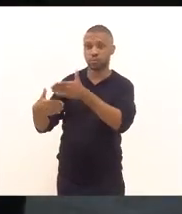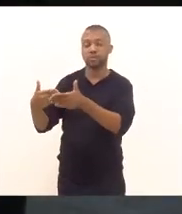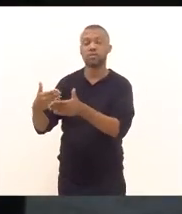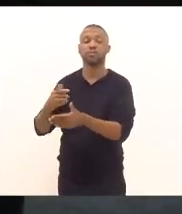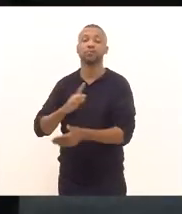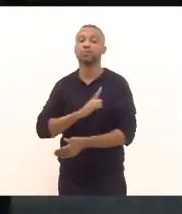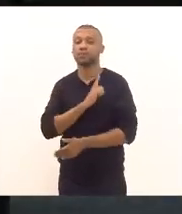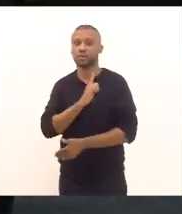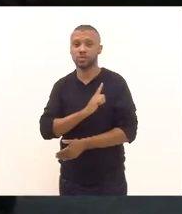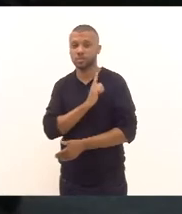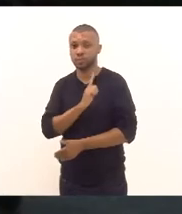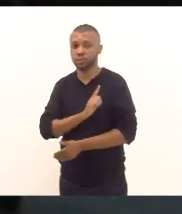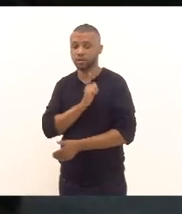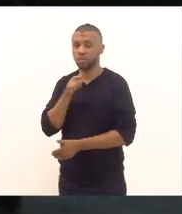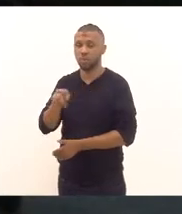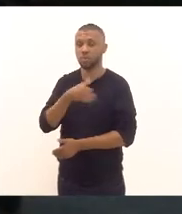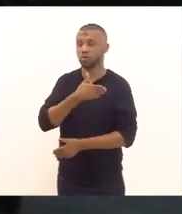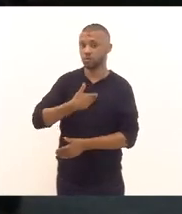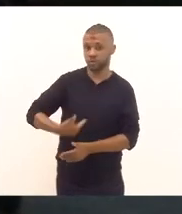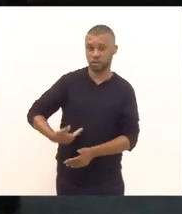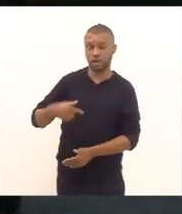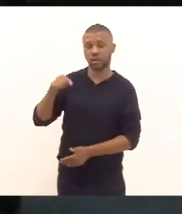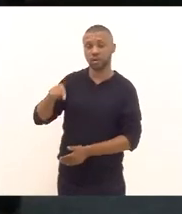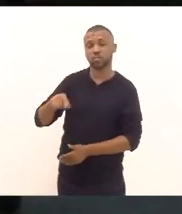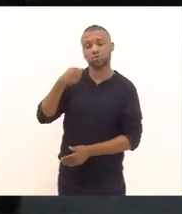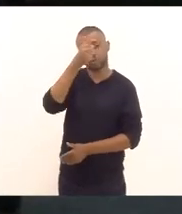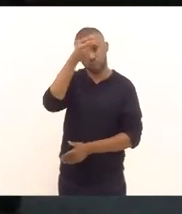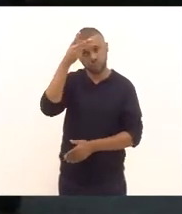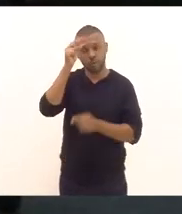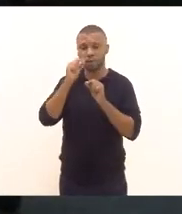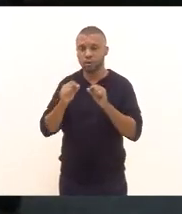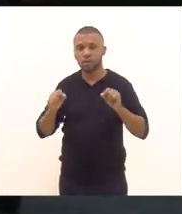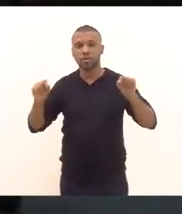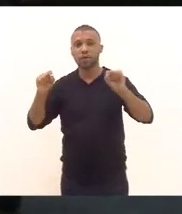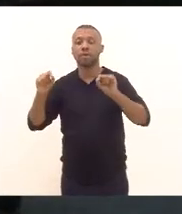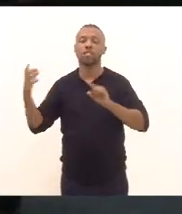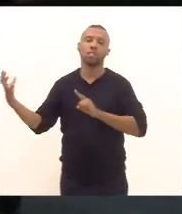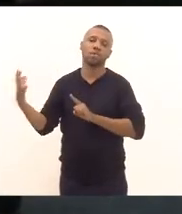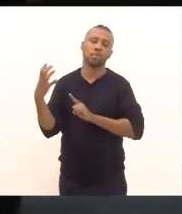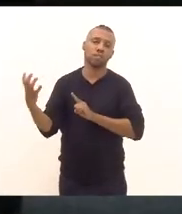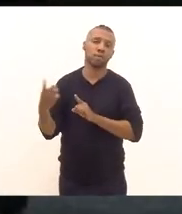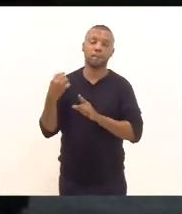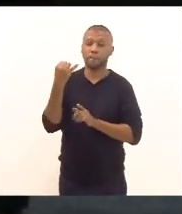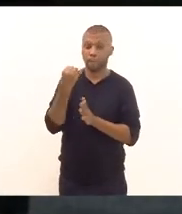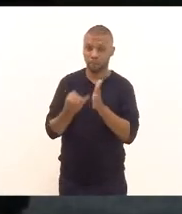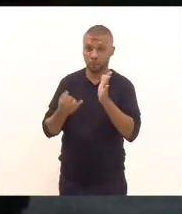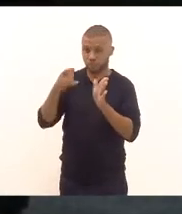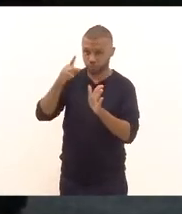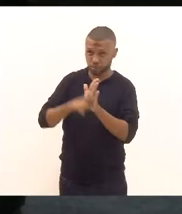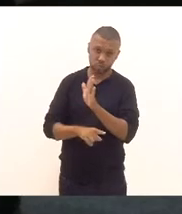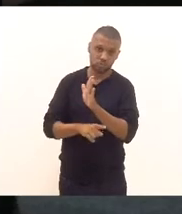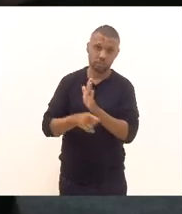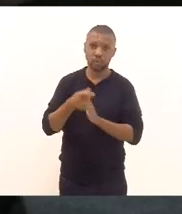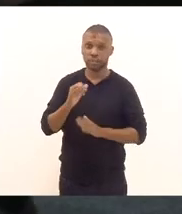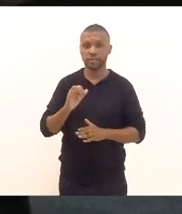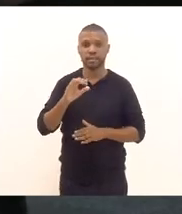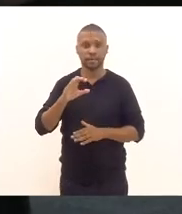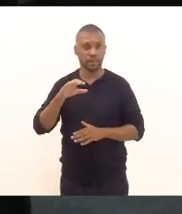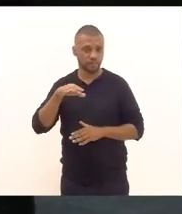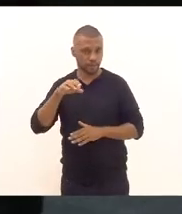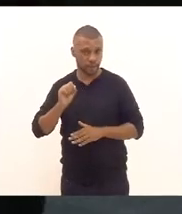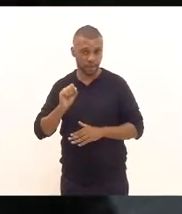gestão dos estados e dos Municípios afetando o imposto a principal imposto Estadual ICMS